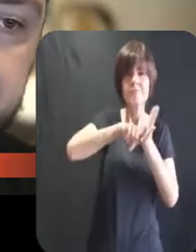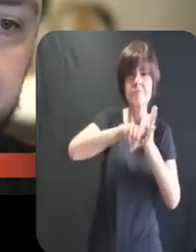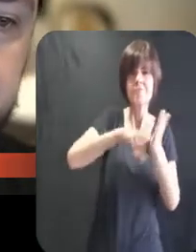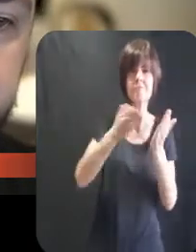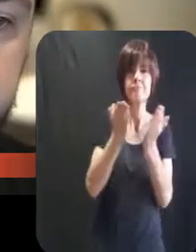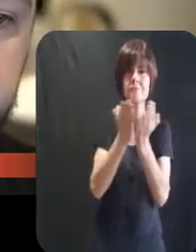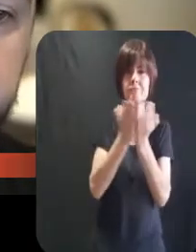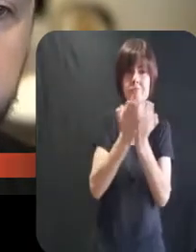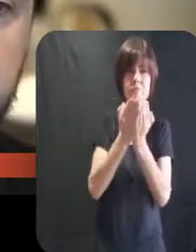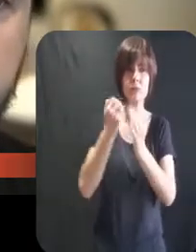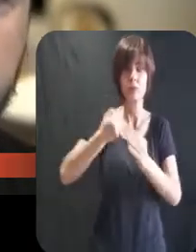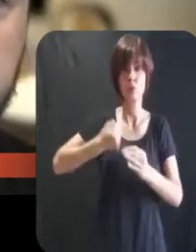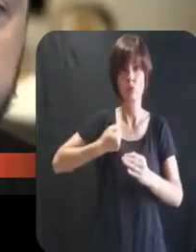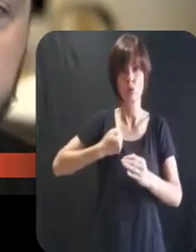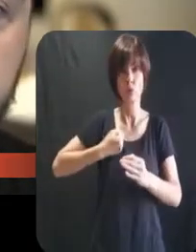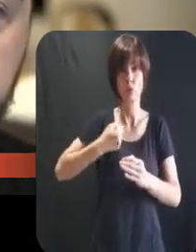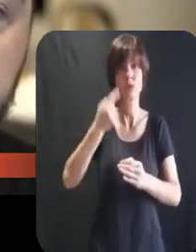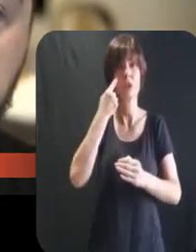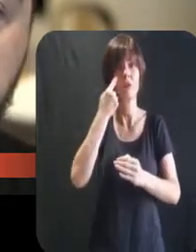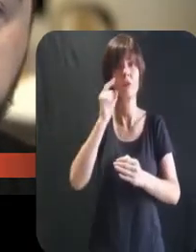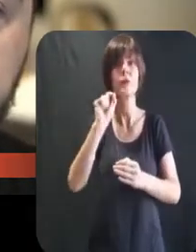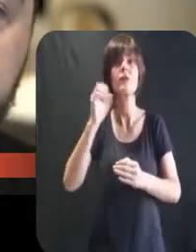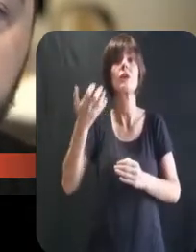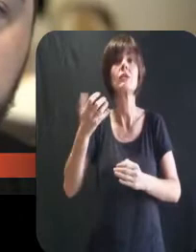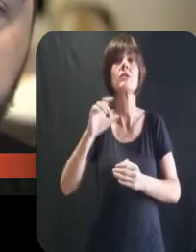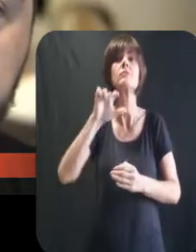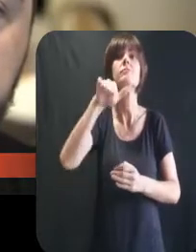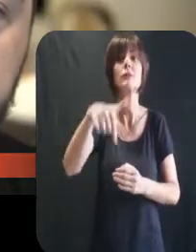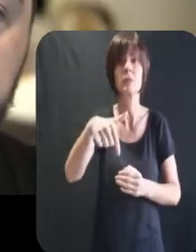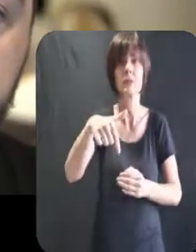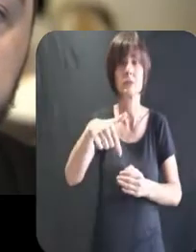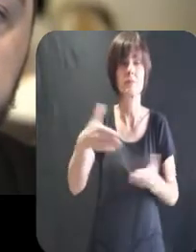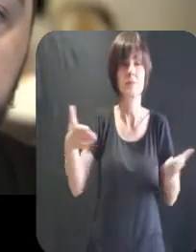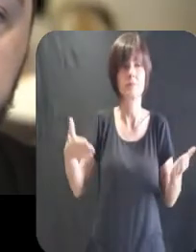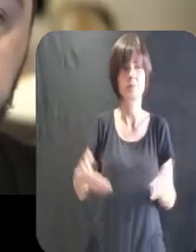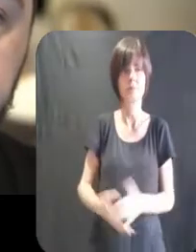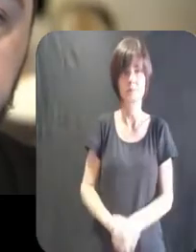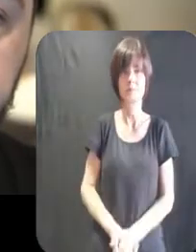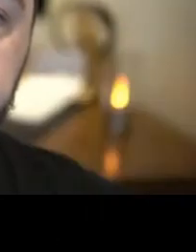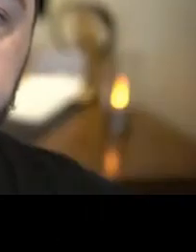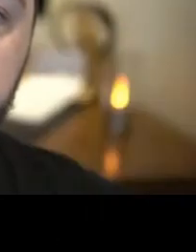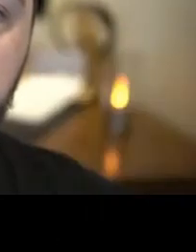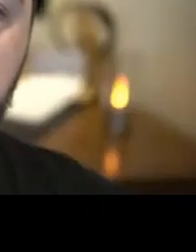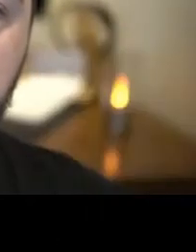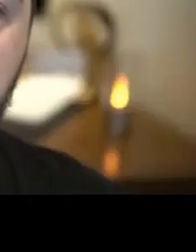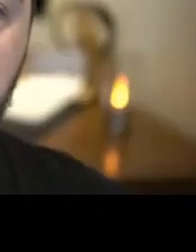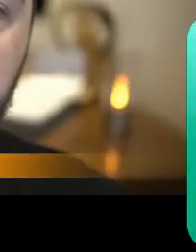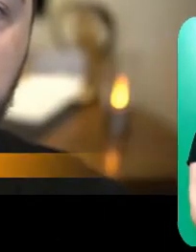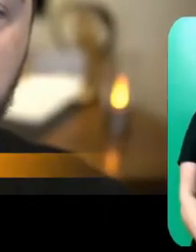frente. Mas eu vou sair um pouquinho da Europa para falar onde a coisa está ficando séria.